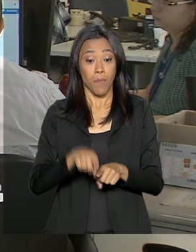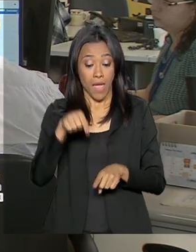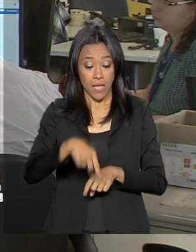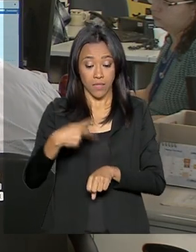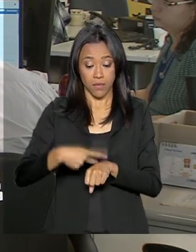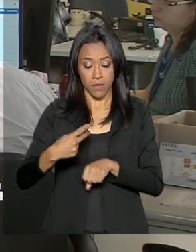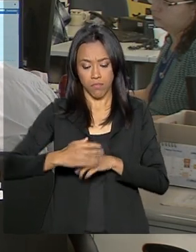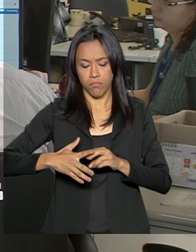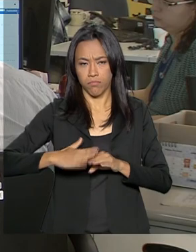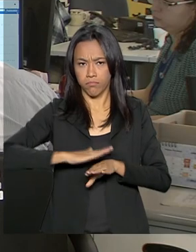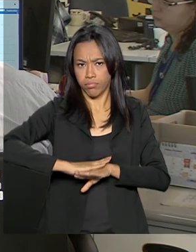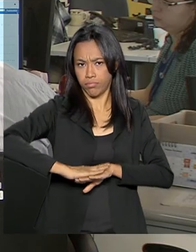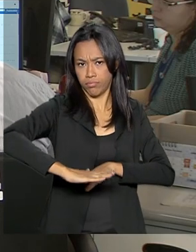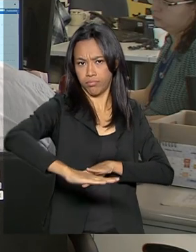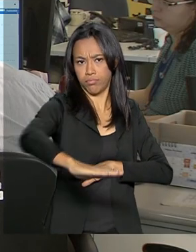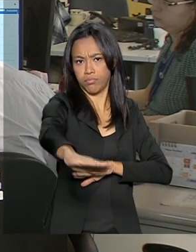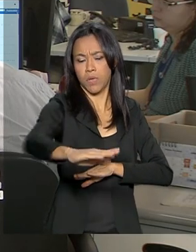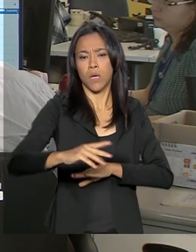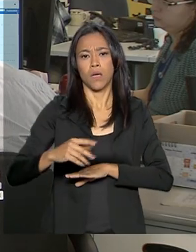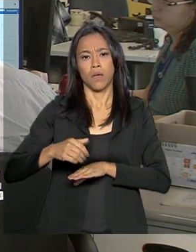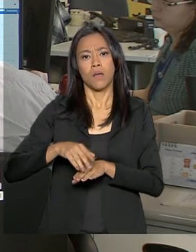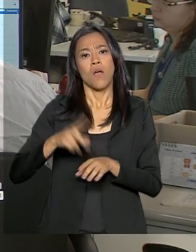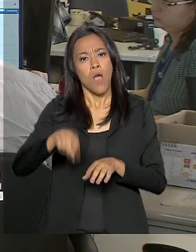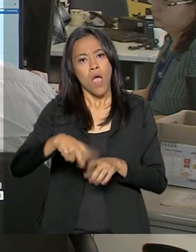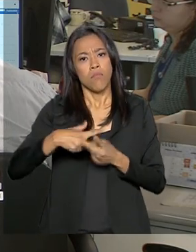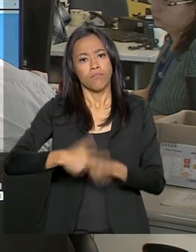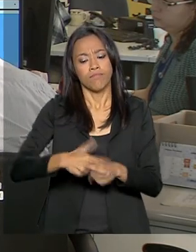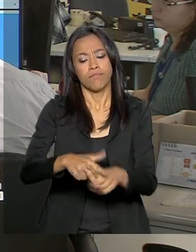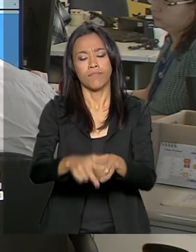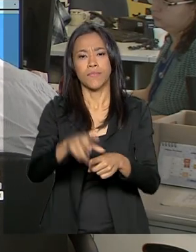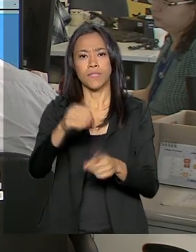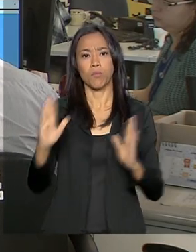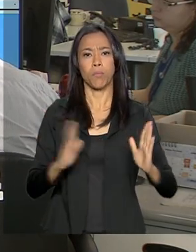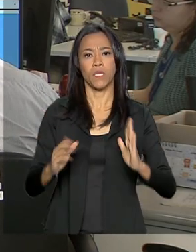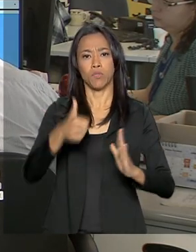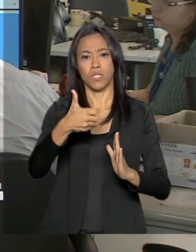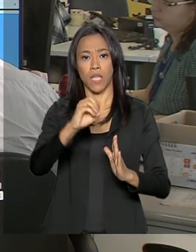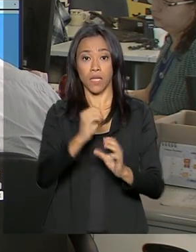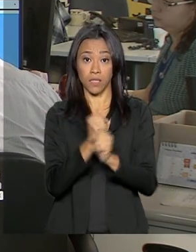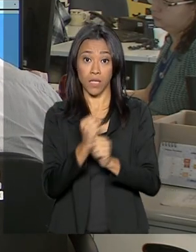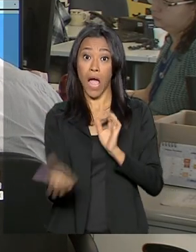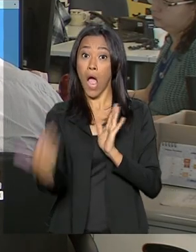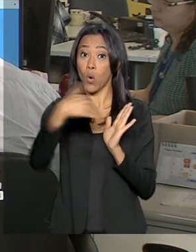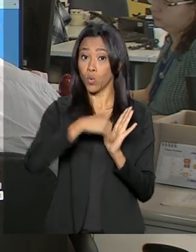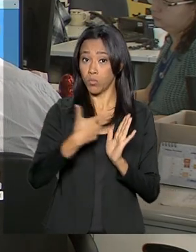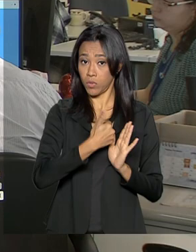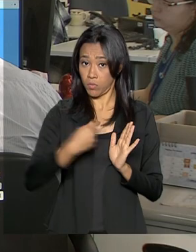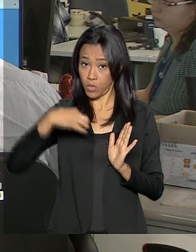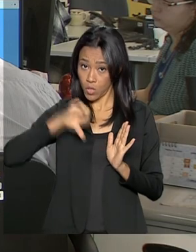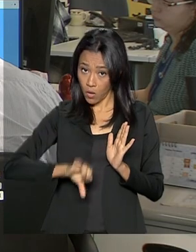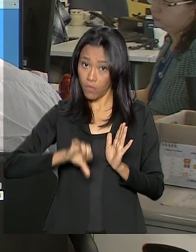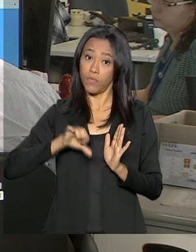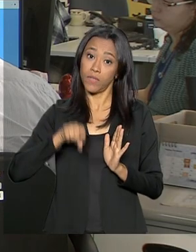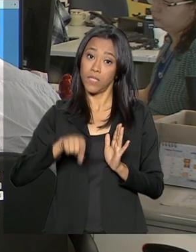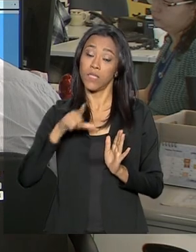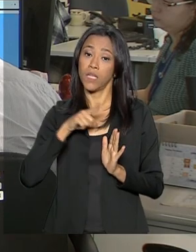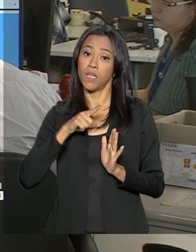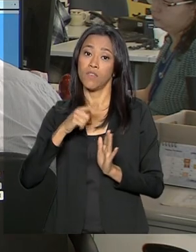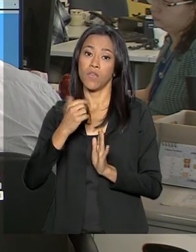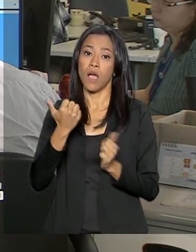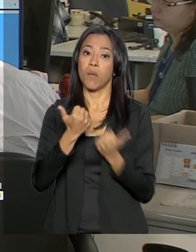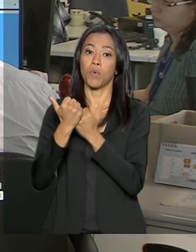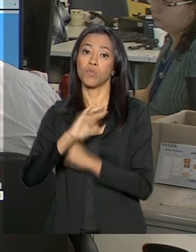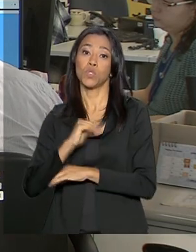tem durabilidade de 10 anos. A última manutenção foi em 2009 e, na época, o aeroporto operou na pista auxiliar